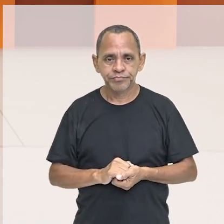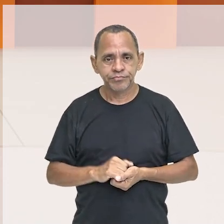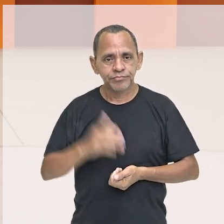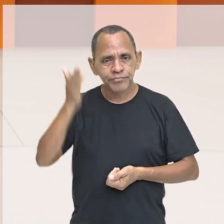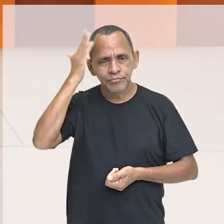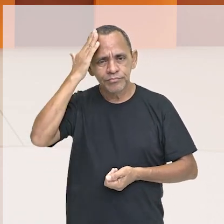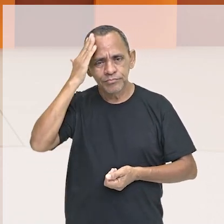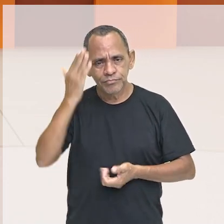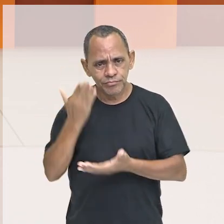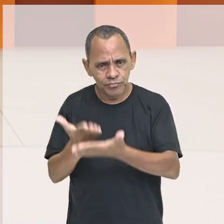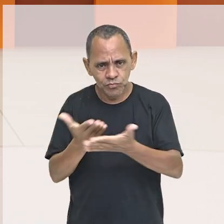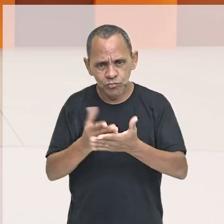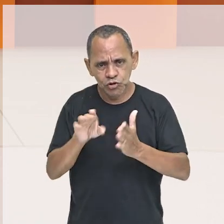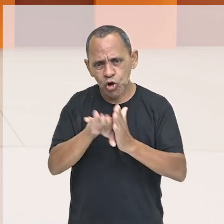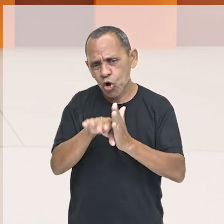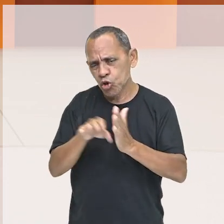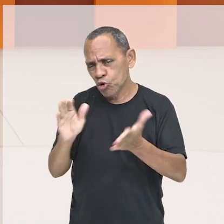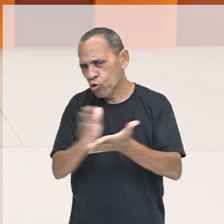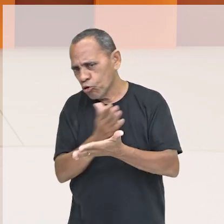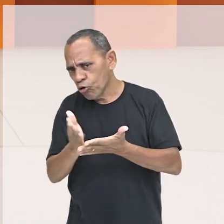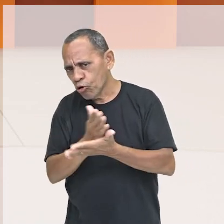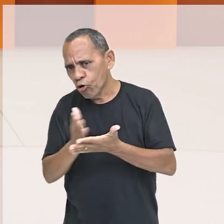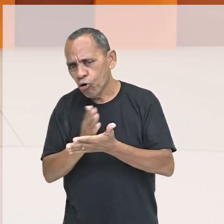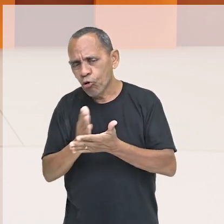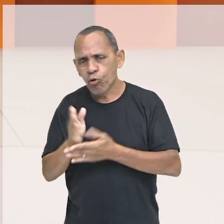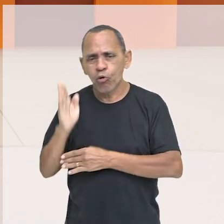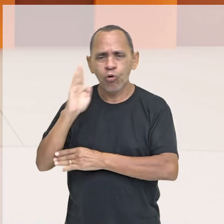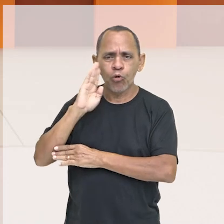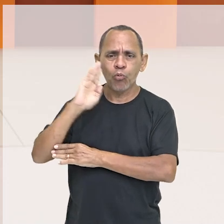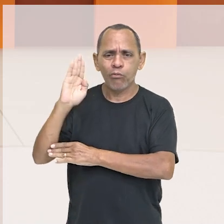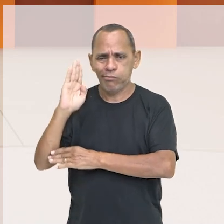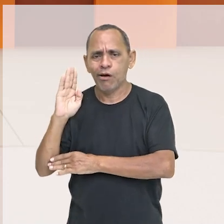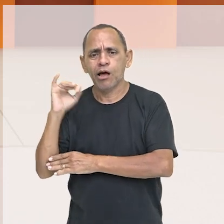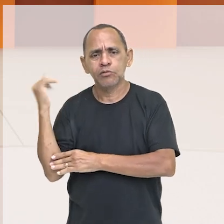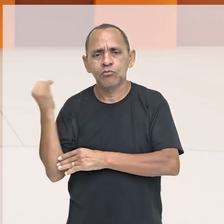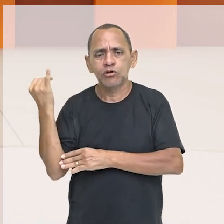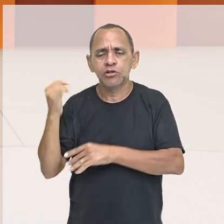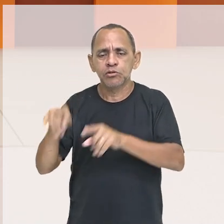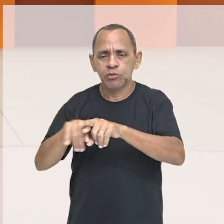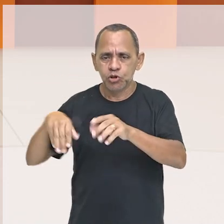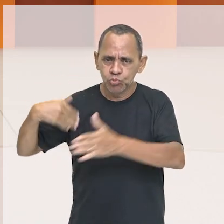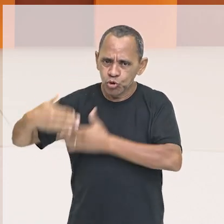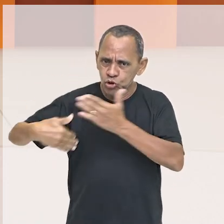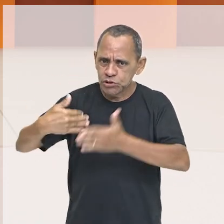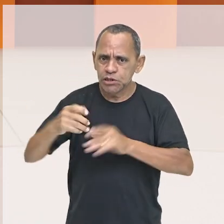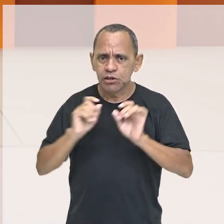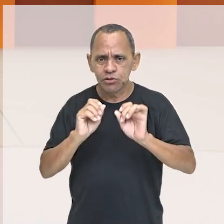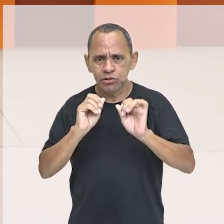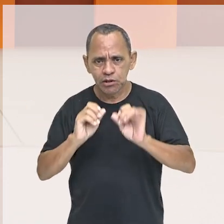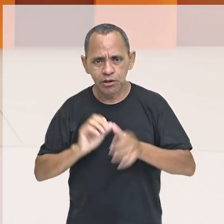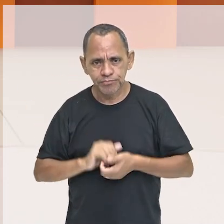que são fundamentais para o nosso entendimento do processo de